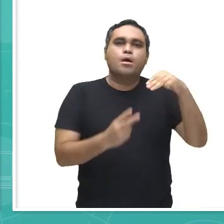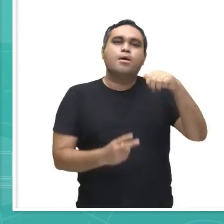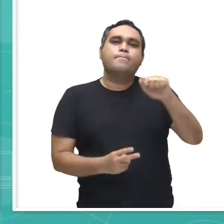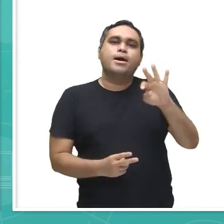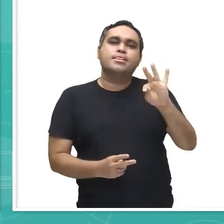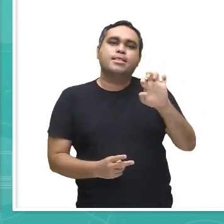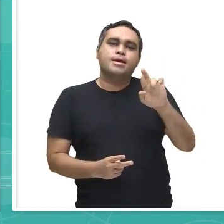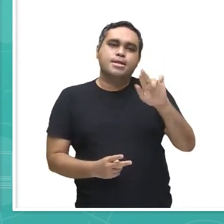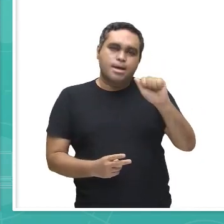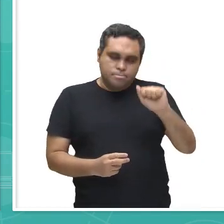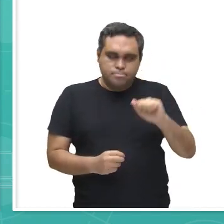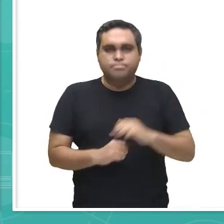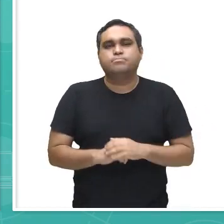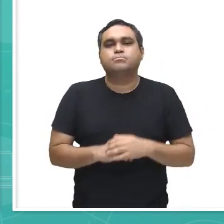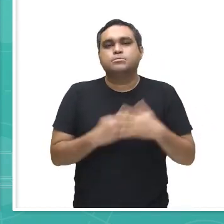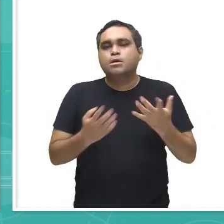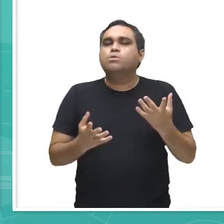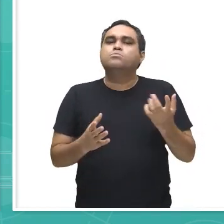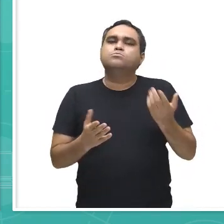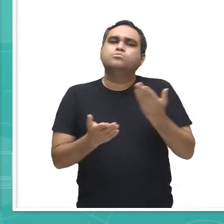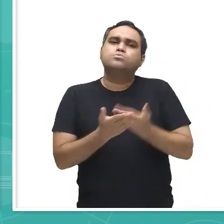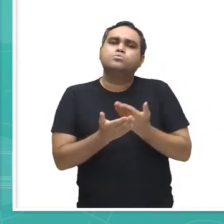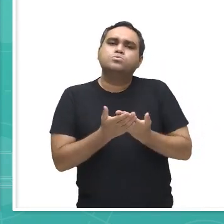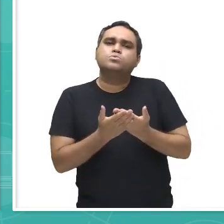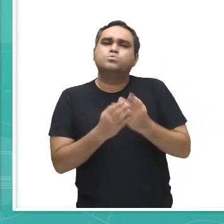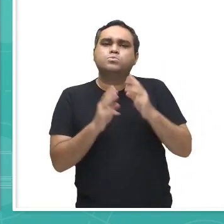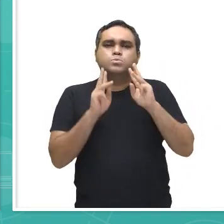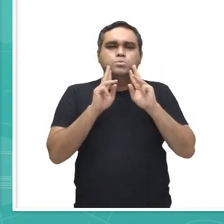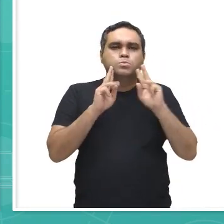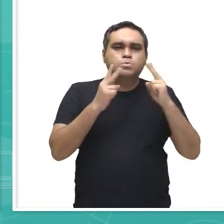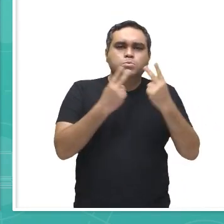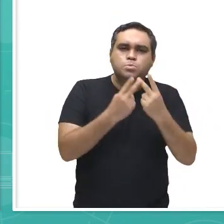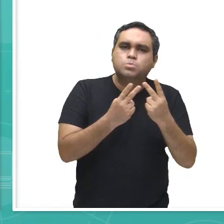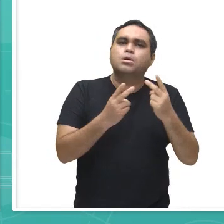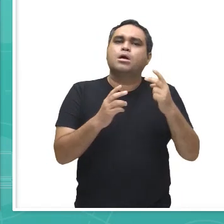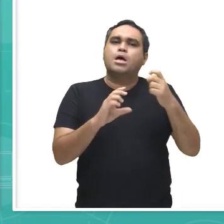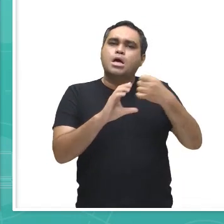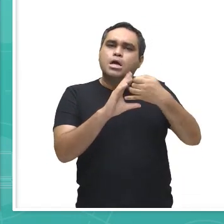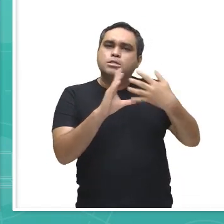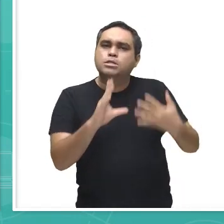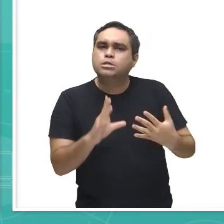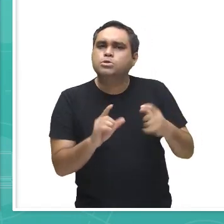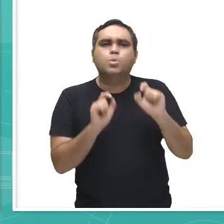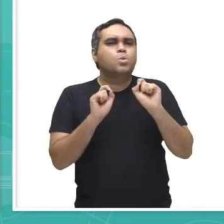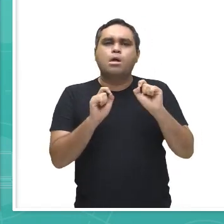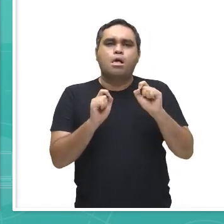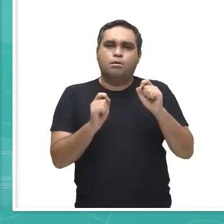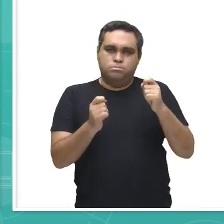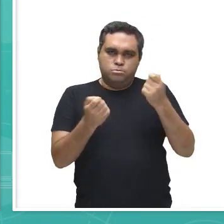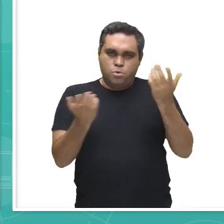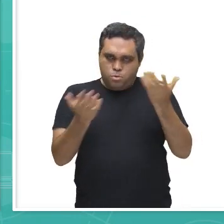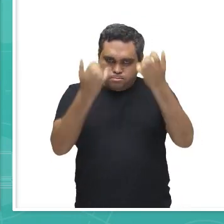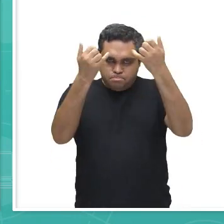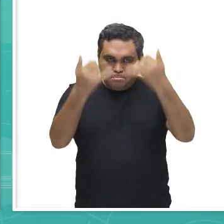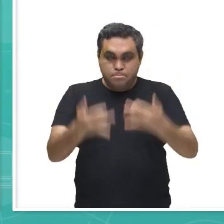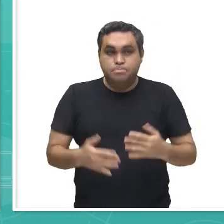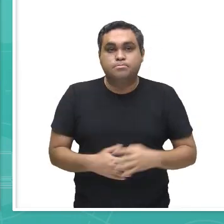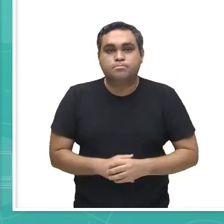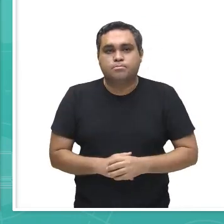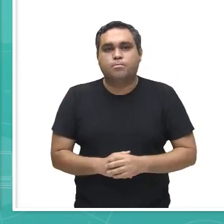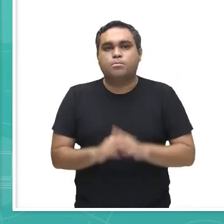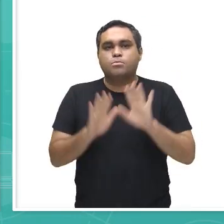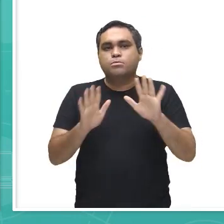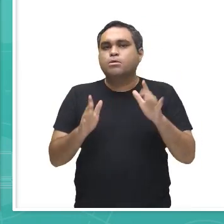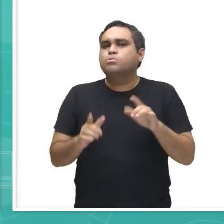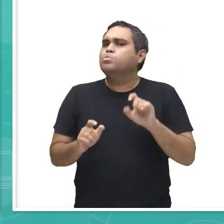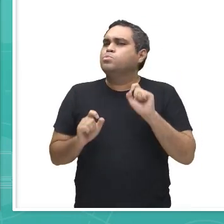suas características, O que é a matéria, Então vamos observar aí as suas características. Olha só, o